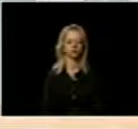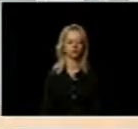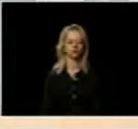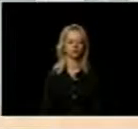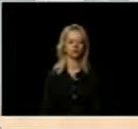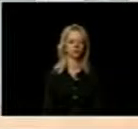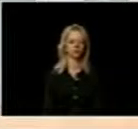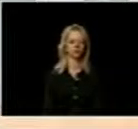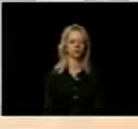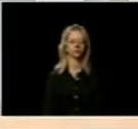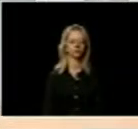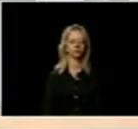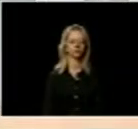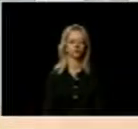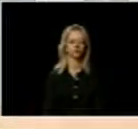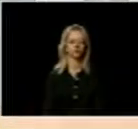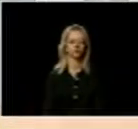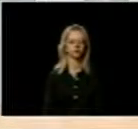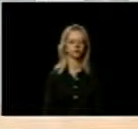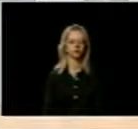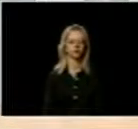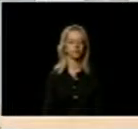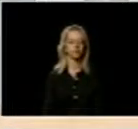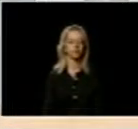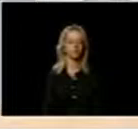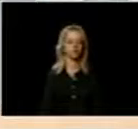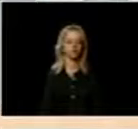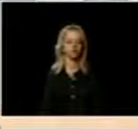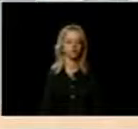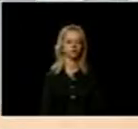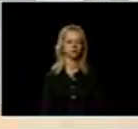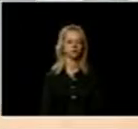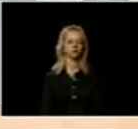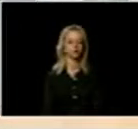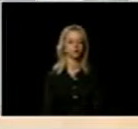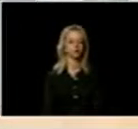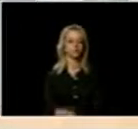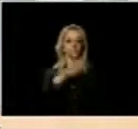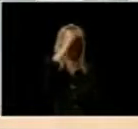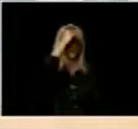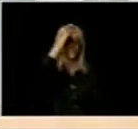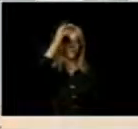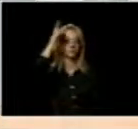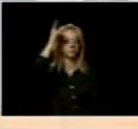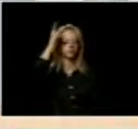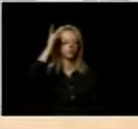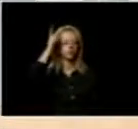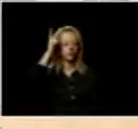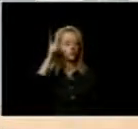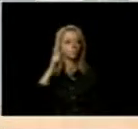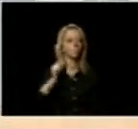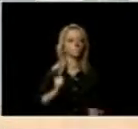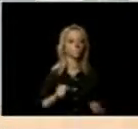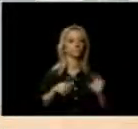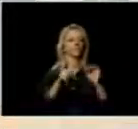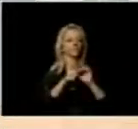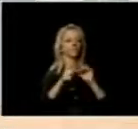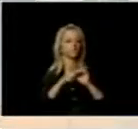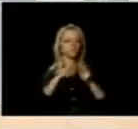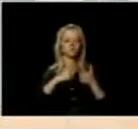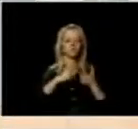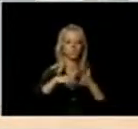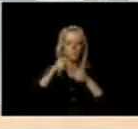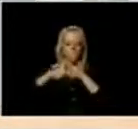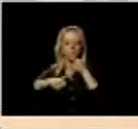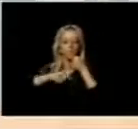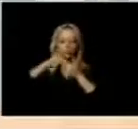governo, nós temos um compromisso. E o governo que virá? A lei, na realidade, ela se resume a dois artigos. Um